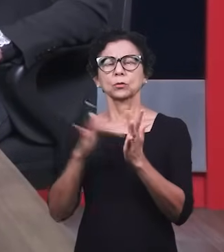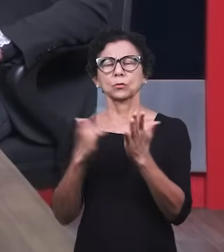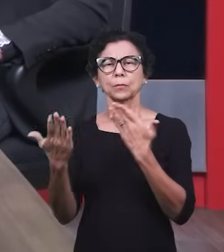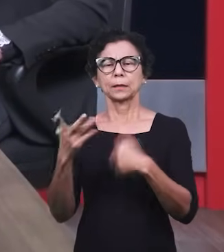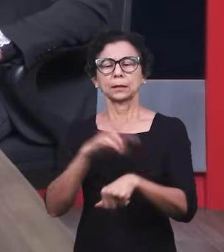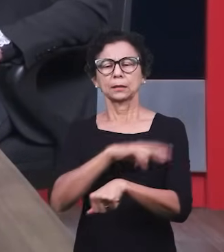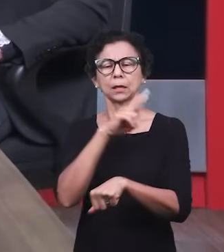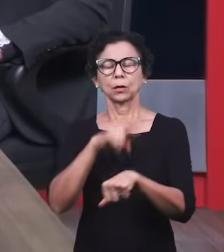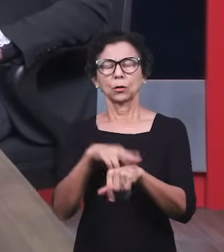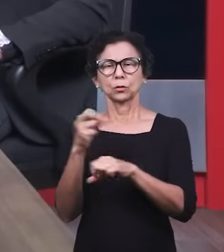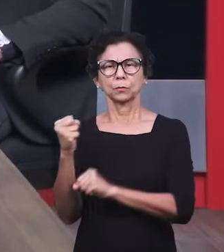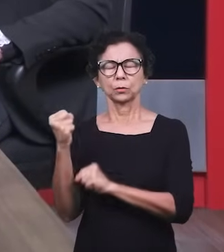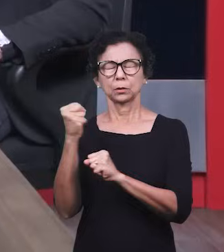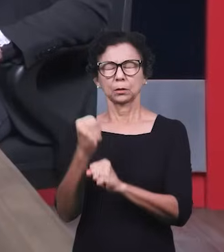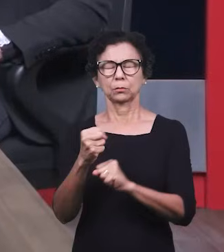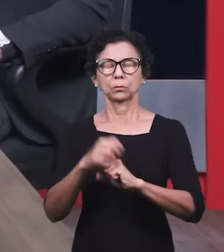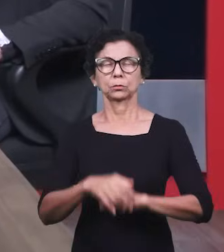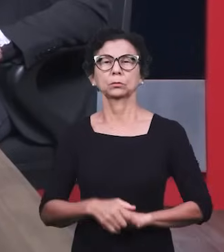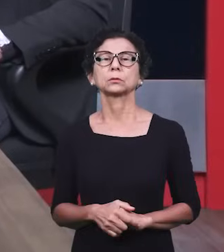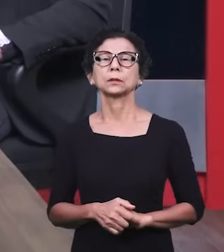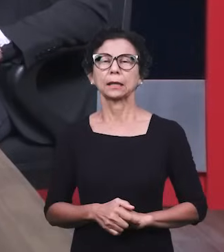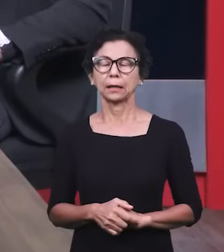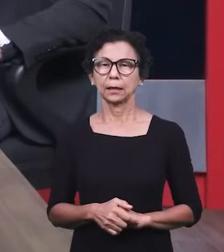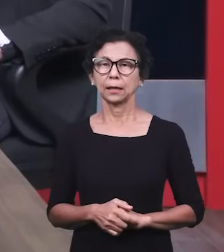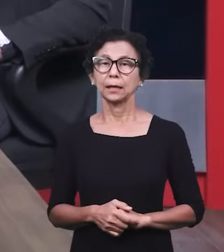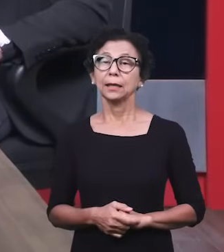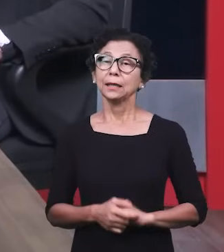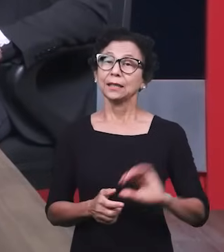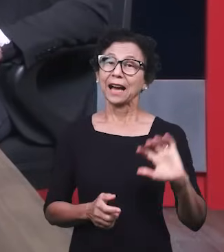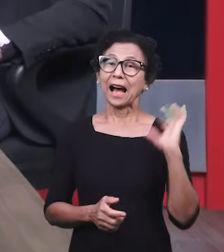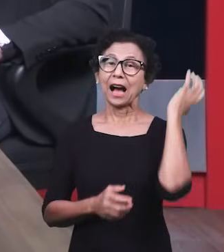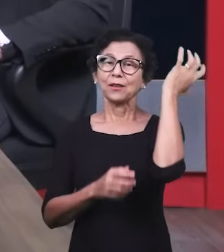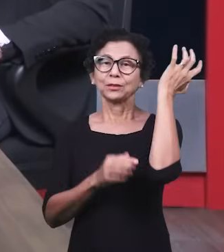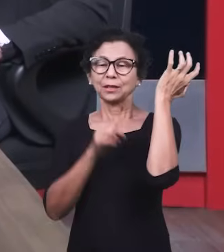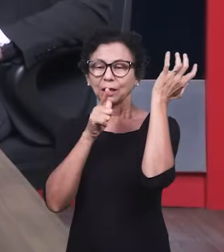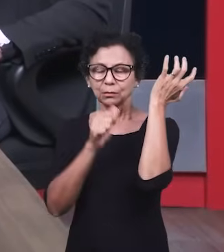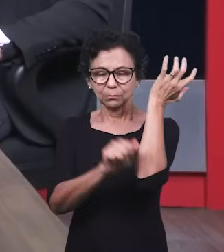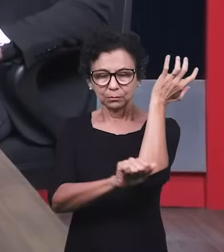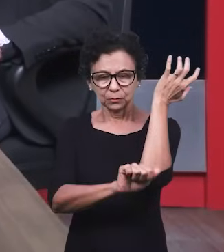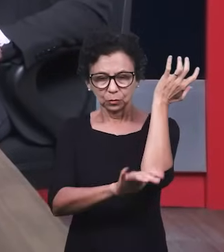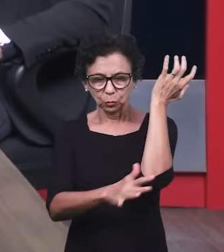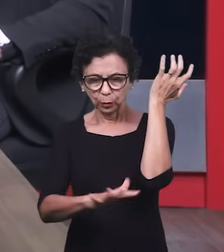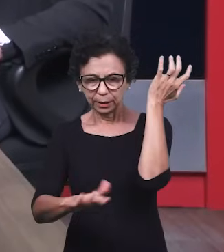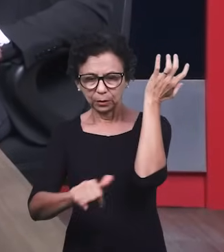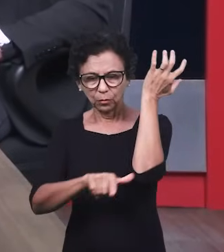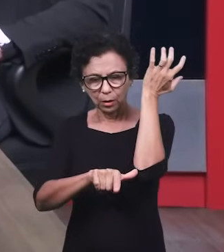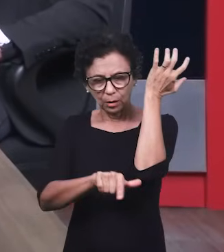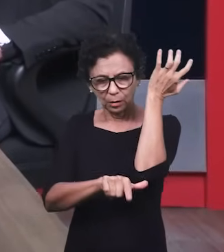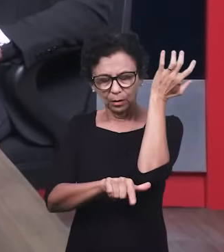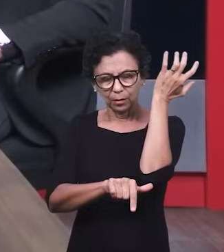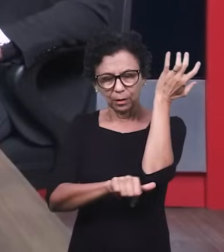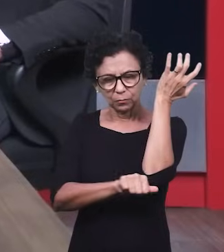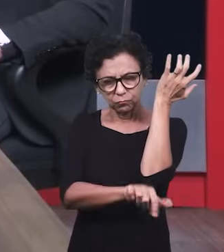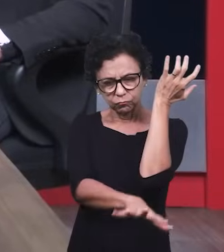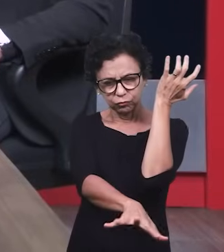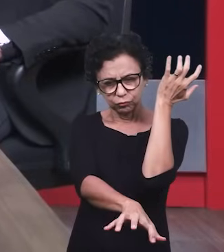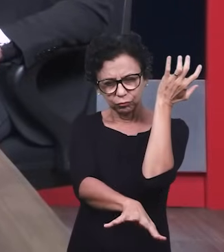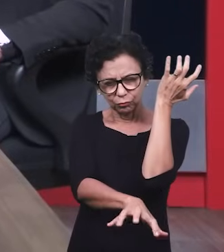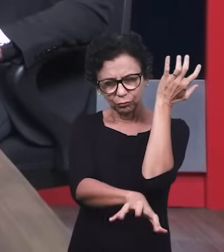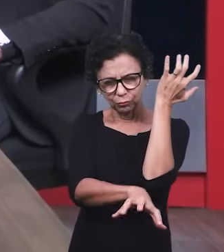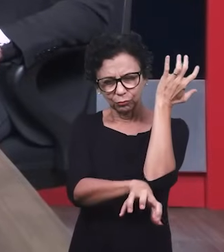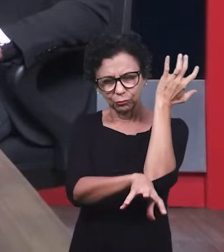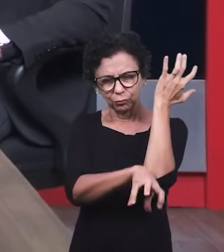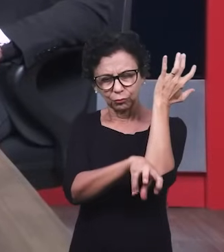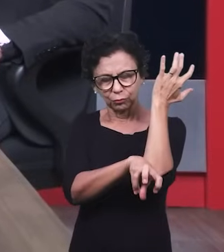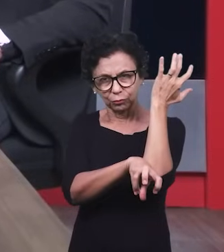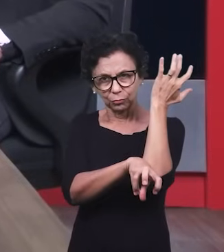Senhor nos dá e a ele fala ass ol estende as suas raízes para o Ribeiro queem fala do Senhor Jesus então se a se a nossa vida espiritual